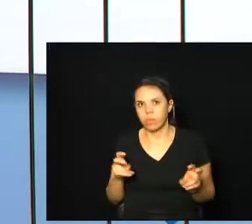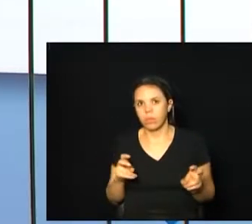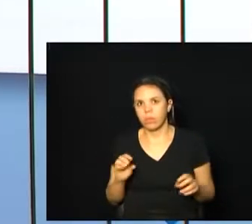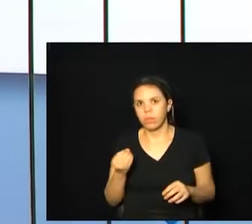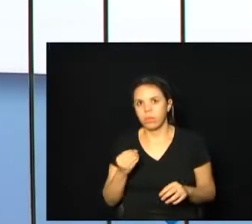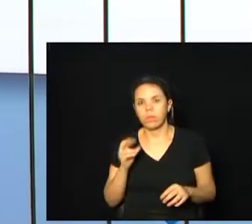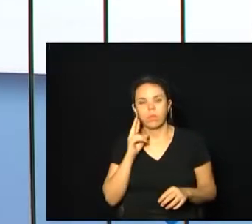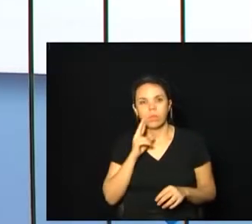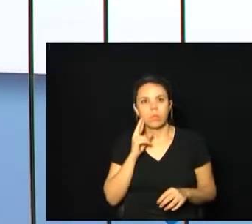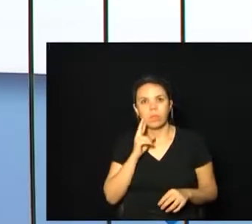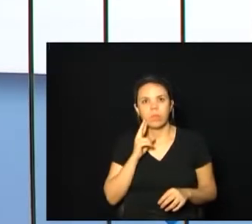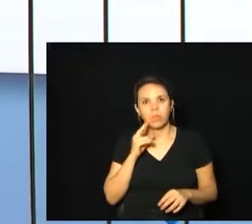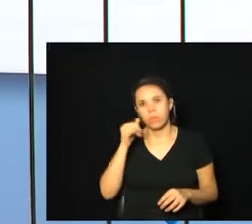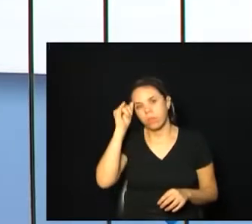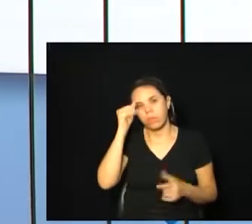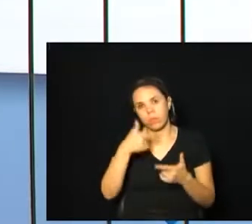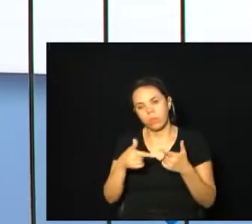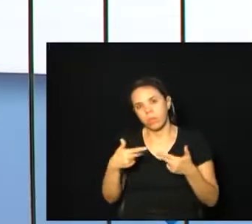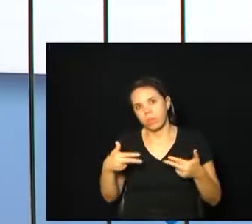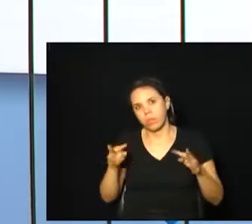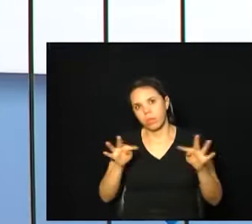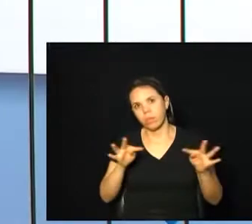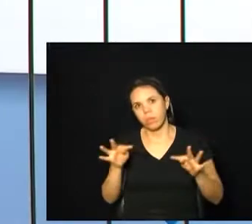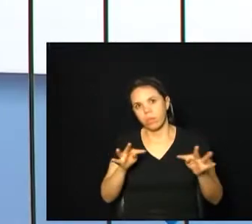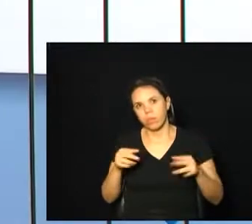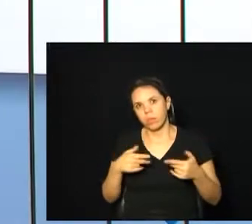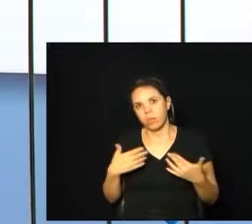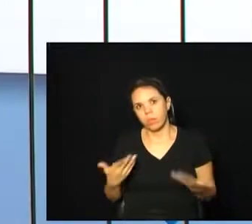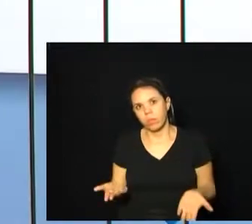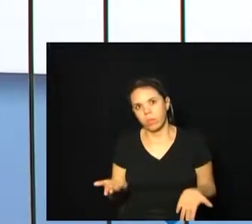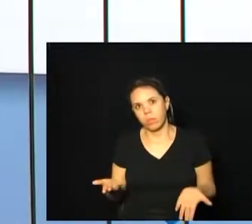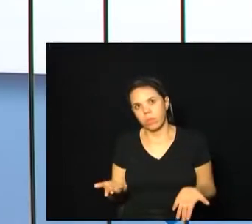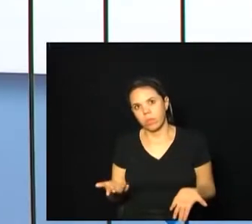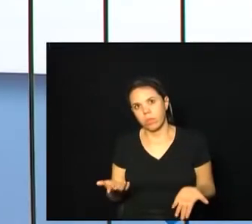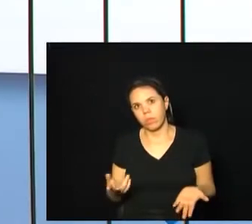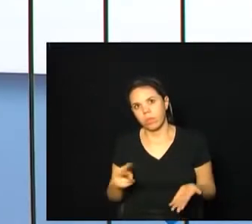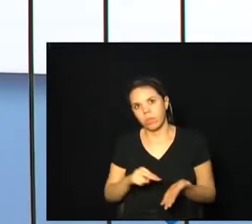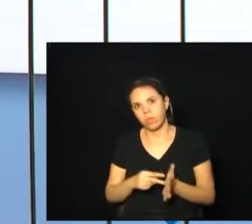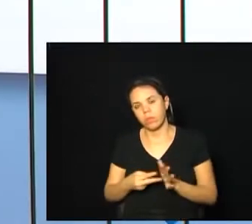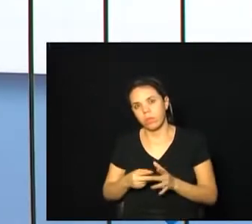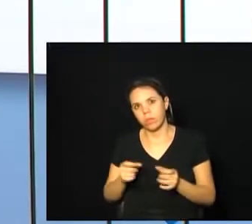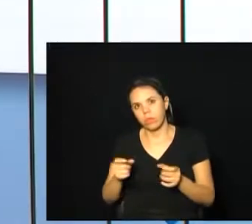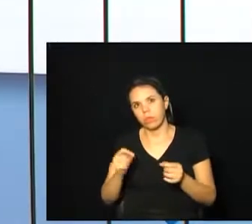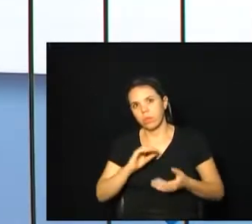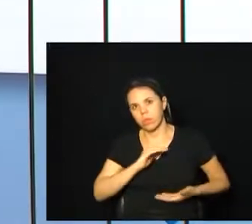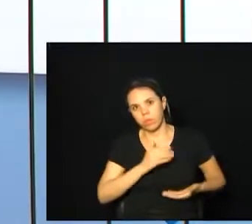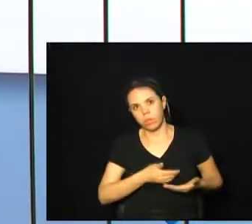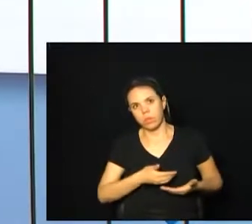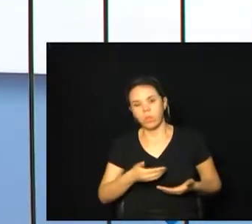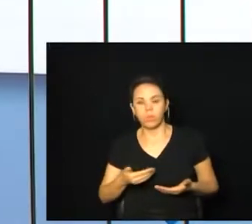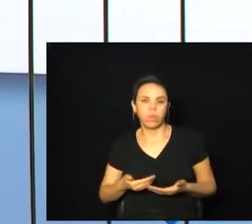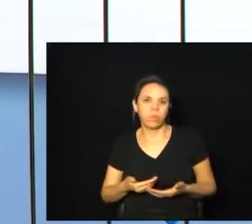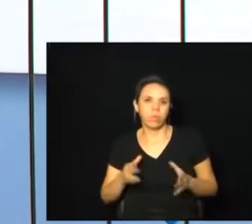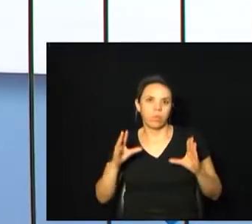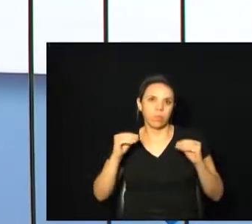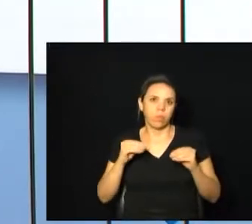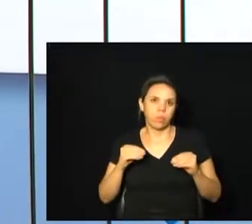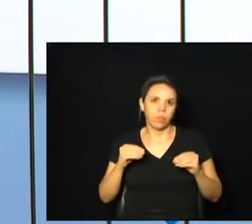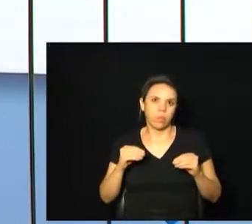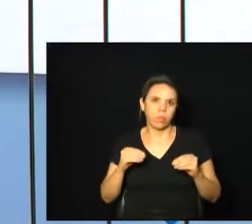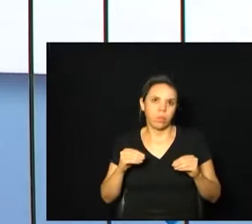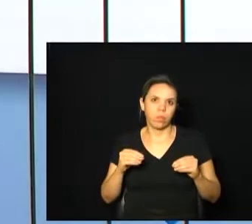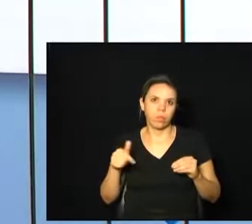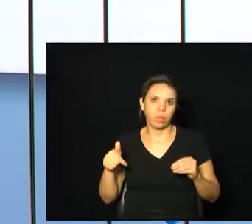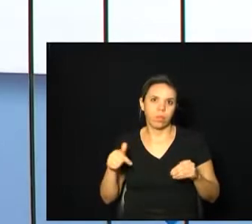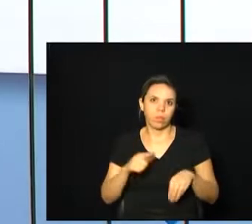Outubro Rosa, prevenção, tratamento e tudo mais a respeito do câncer de mama. E à noite, a partir